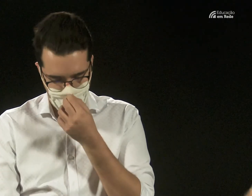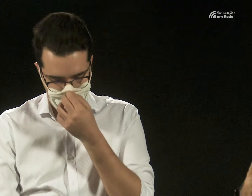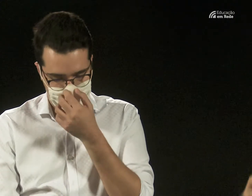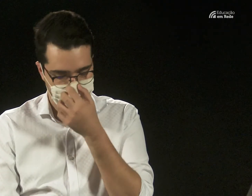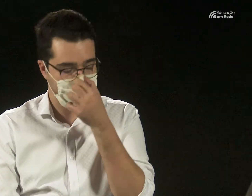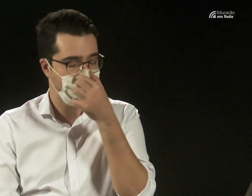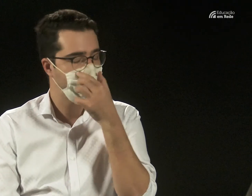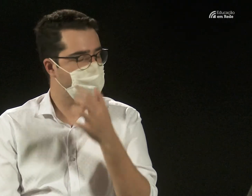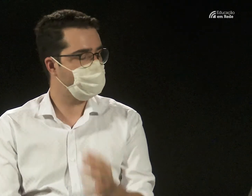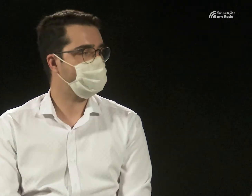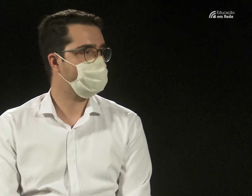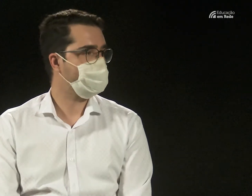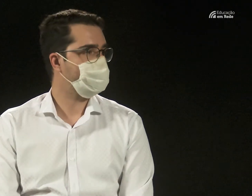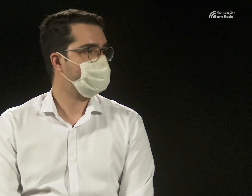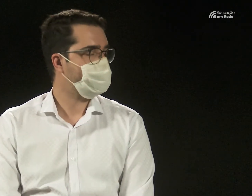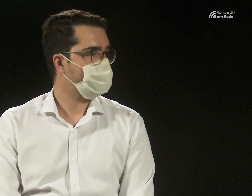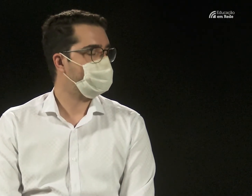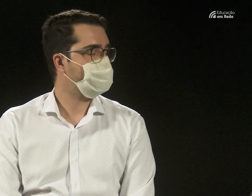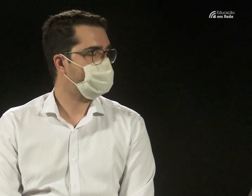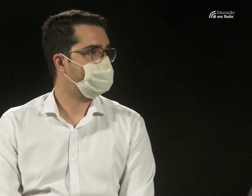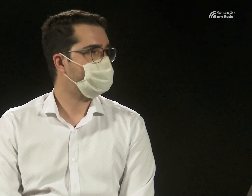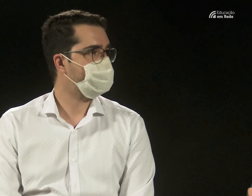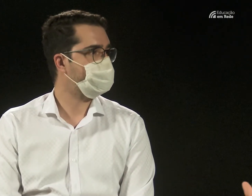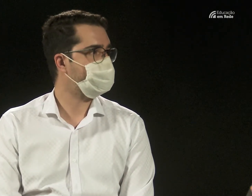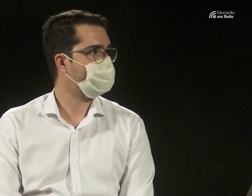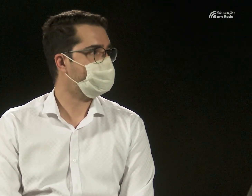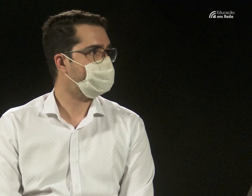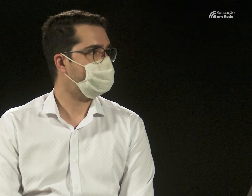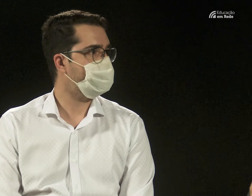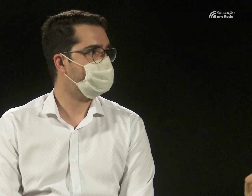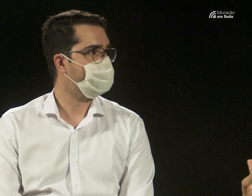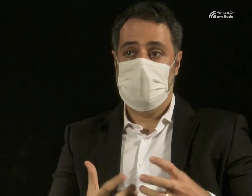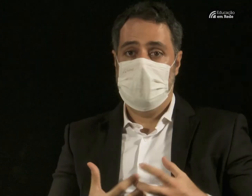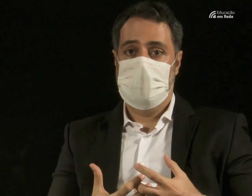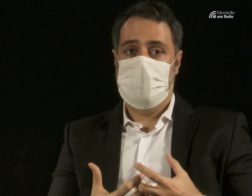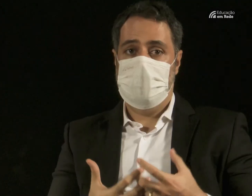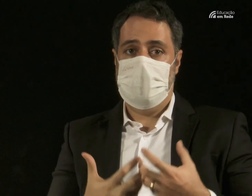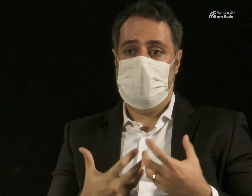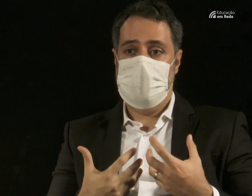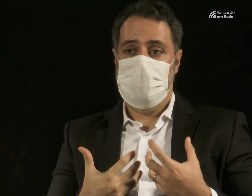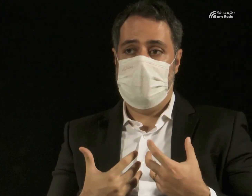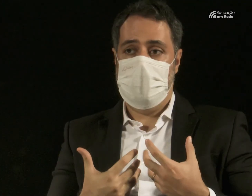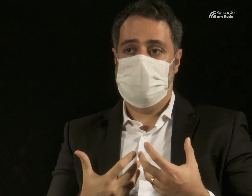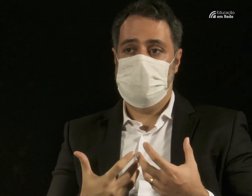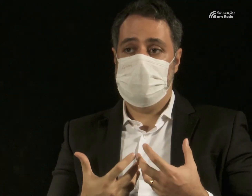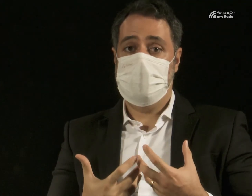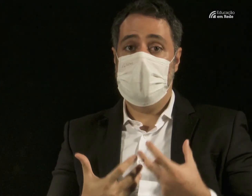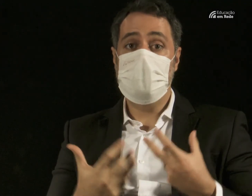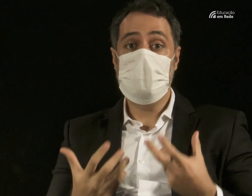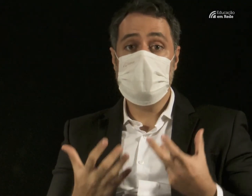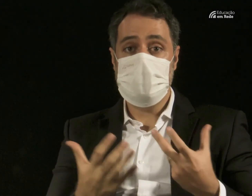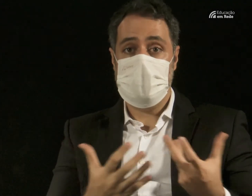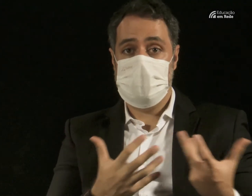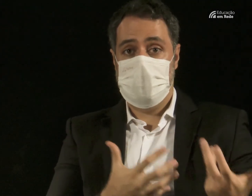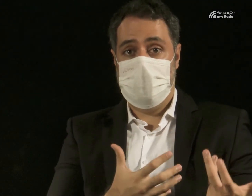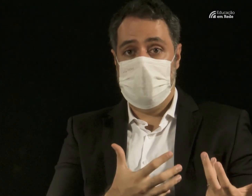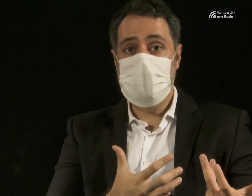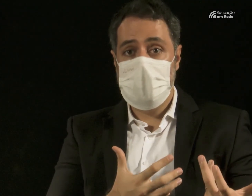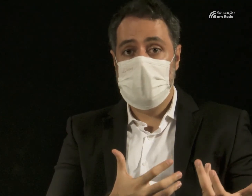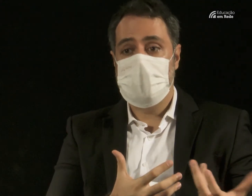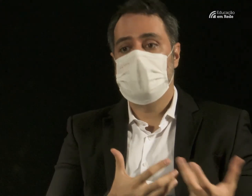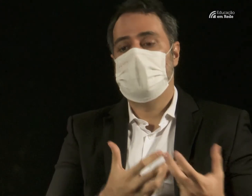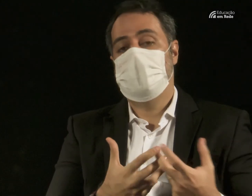quando identifica uma situação, às vezes a gente tem que ter muito cuidado para não ter aquela imagem de demonização